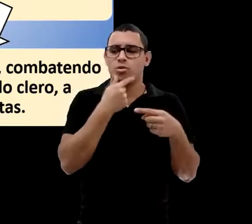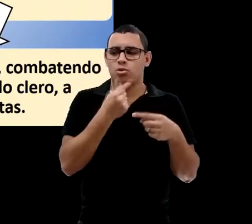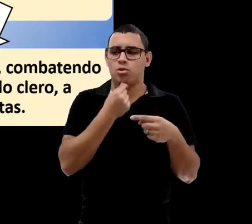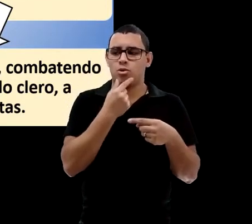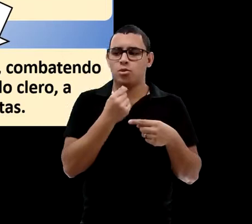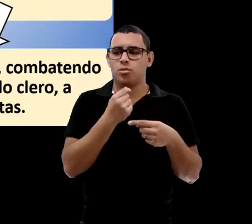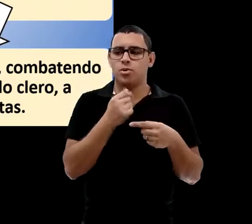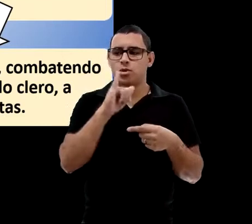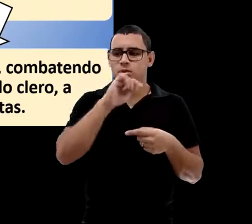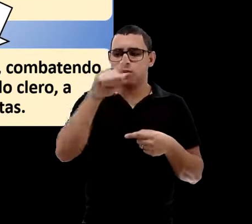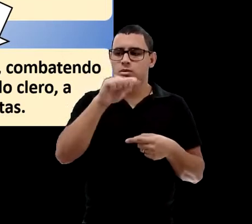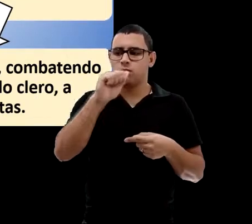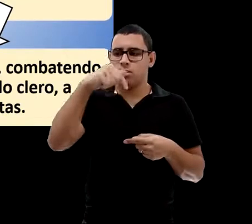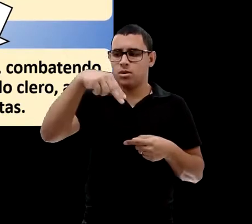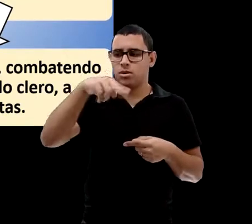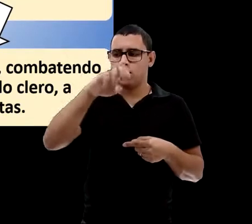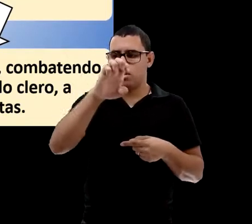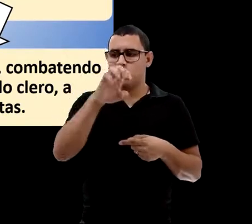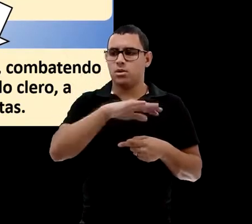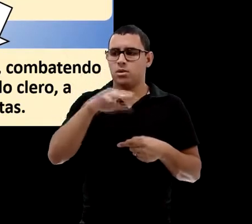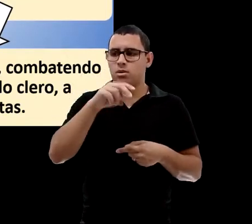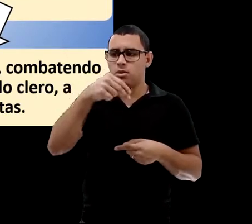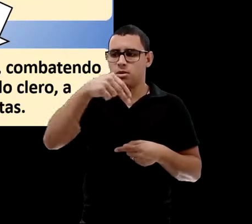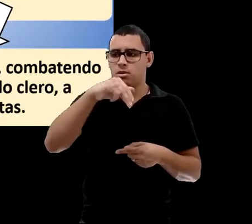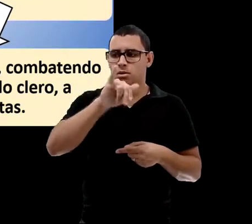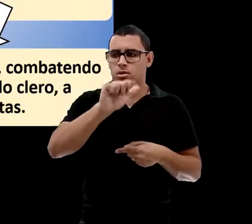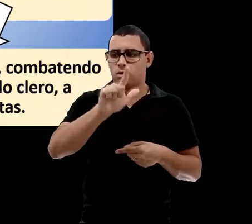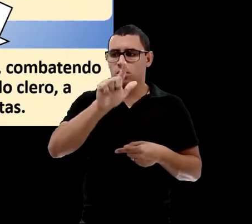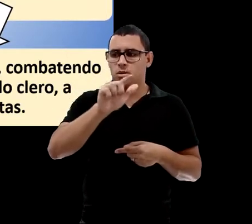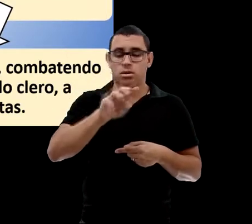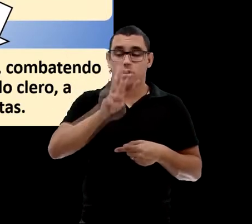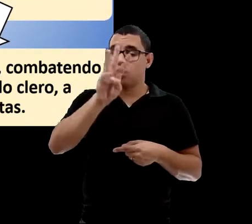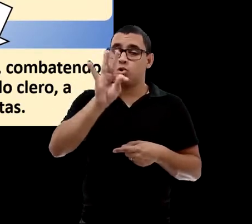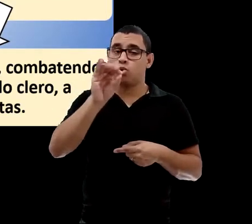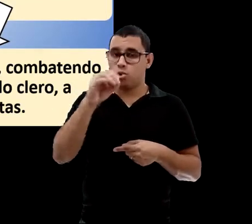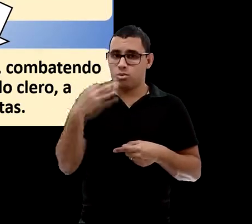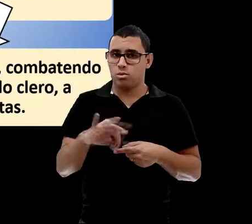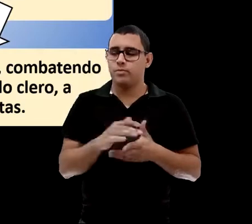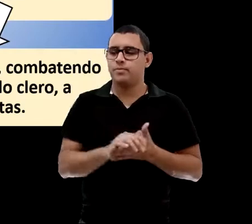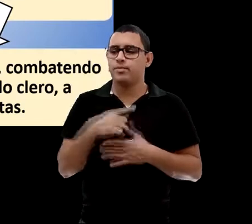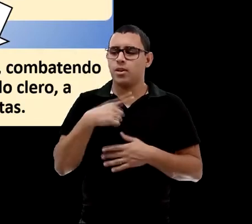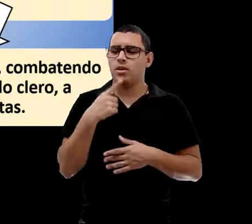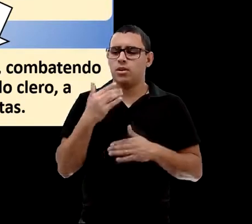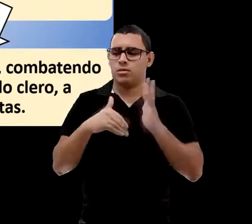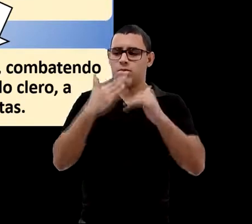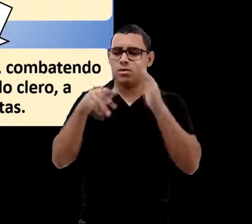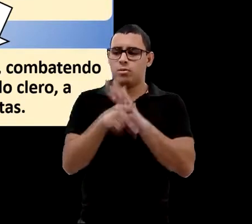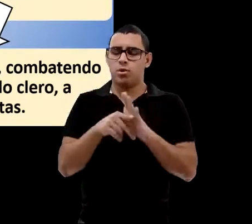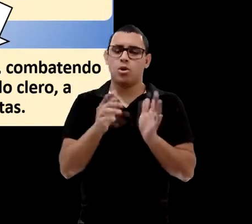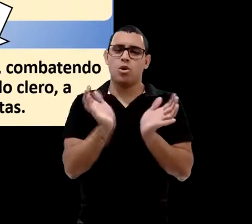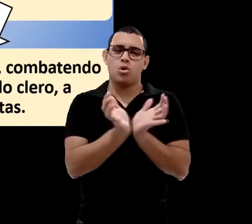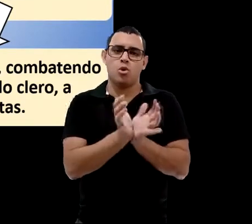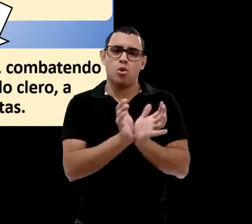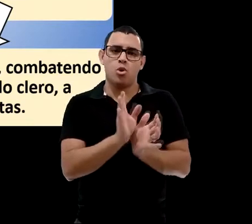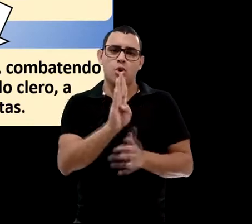semelhante à de Isaac Newton, certo? E é bom lembrar que nesse período também está ocorrendo a ascensão econômica da burguesia. E